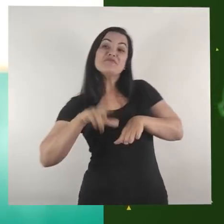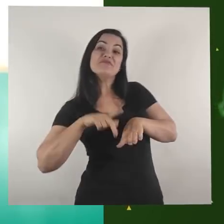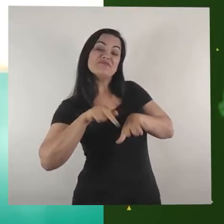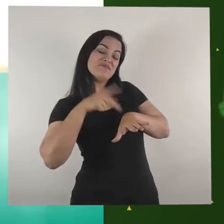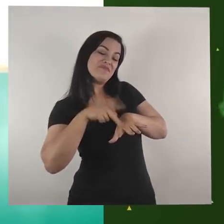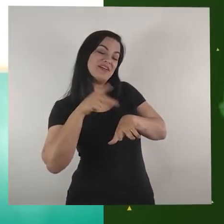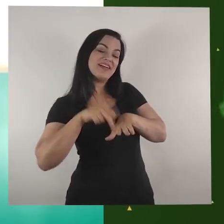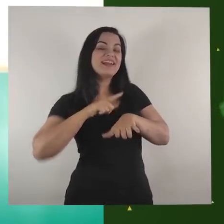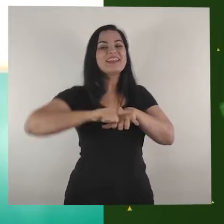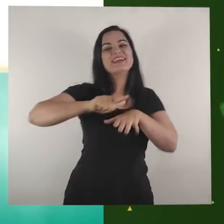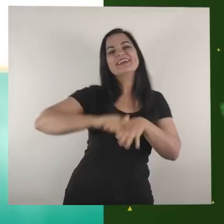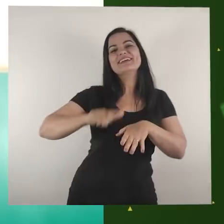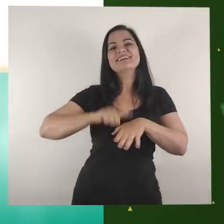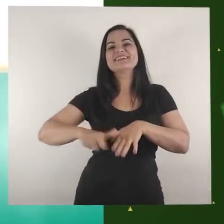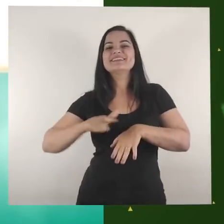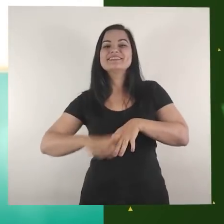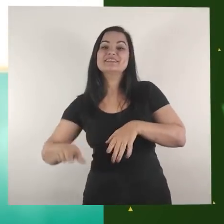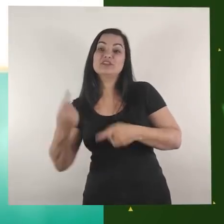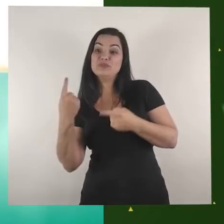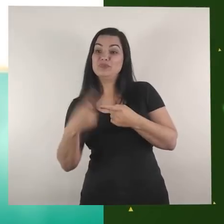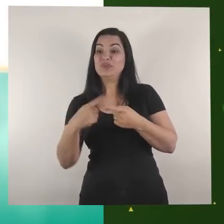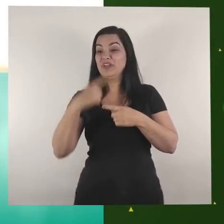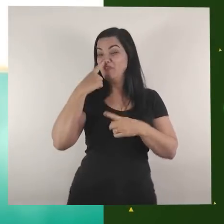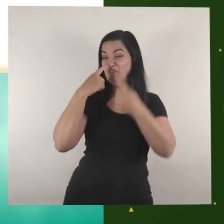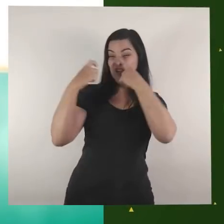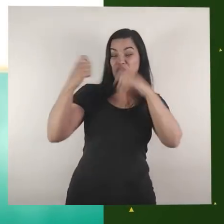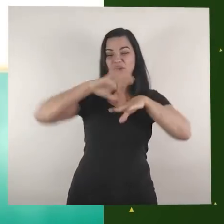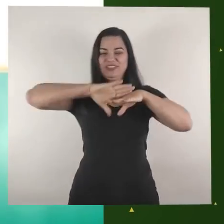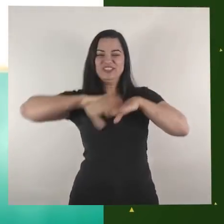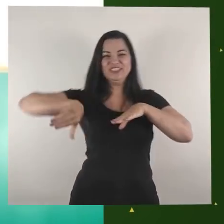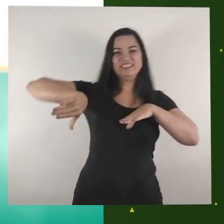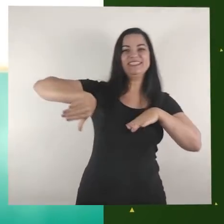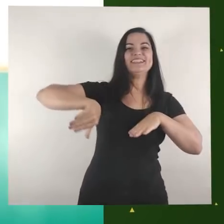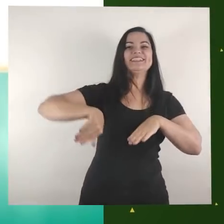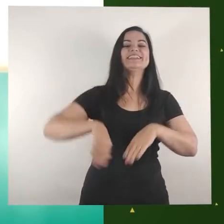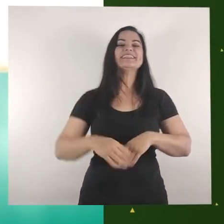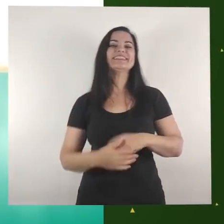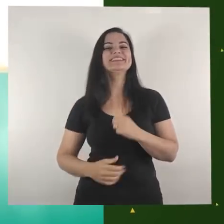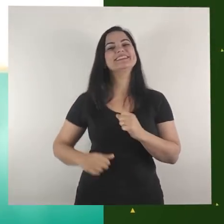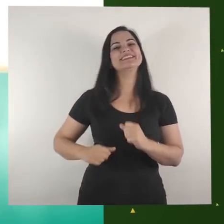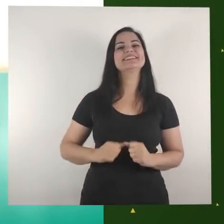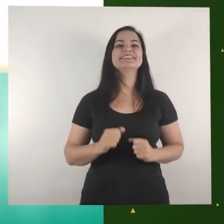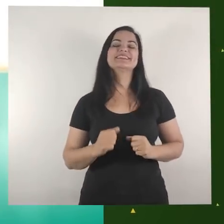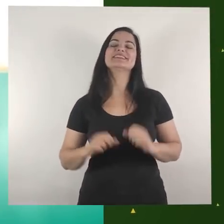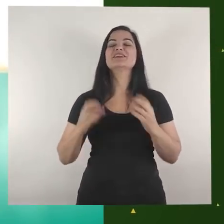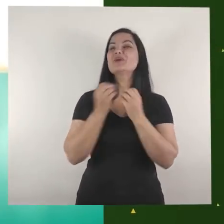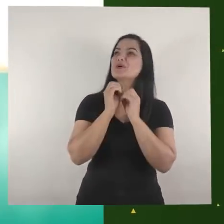Yeah. Vou lavar meu pé. Yeah. Pra tirar chulé.